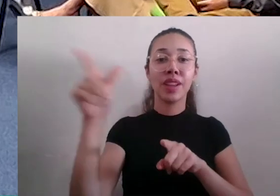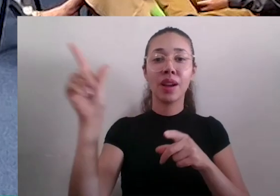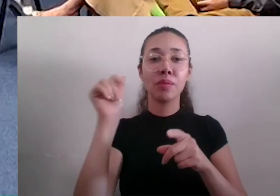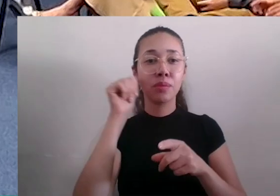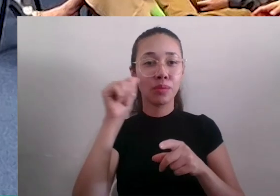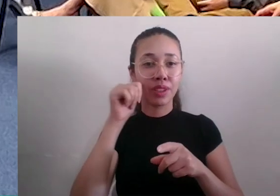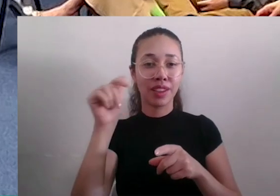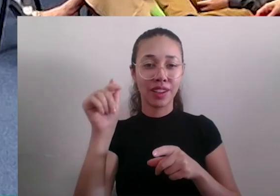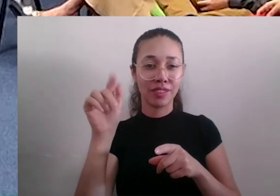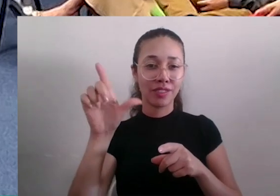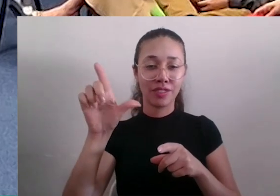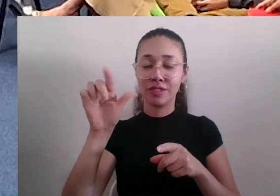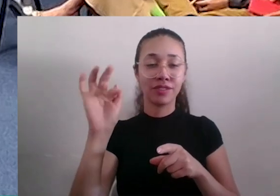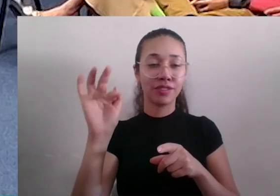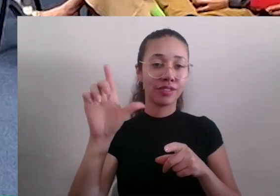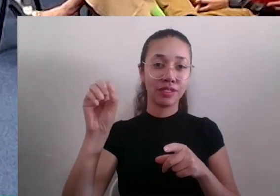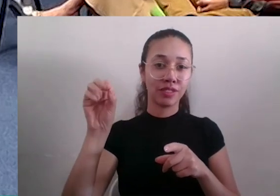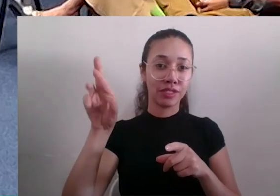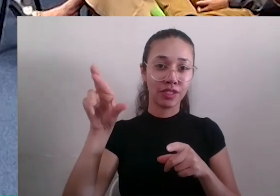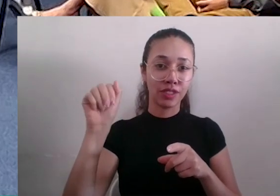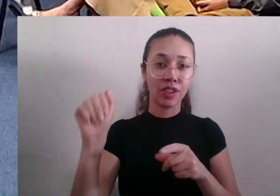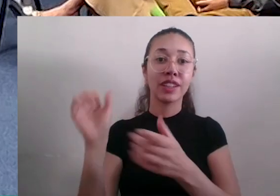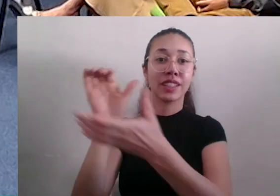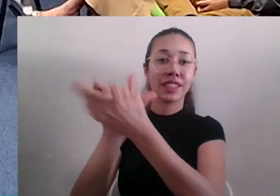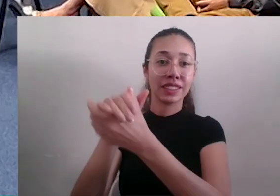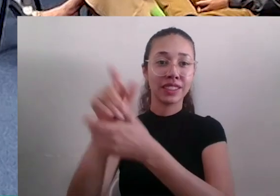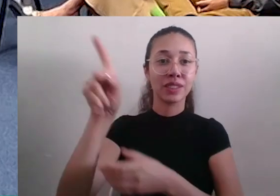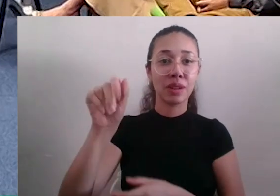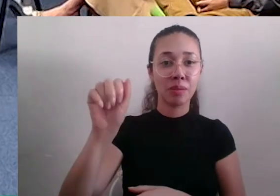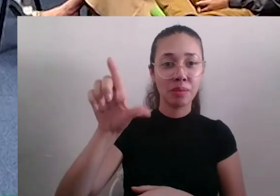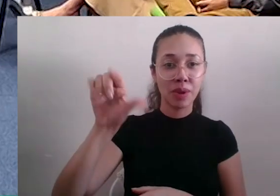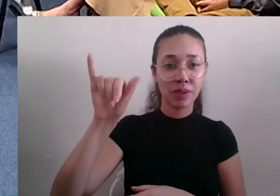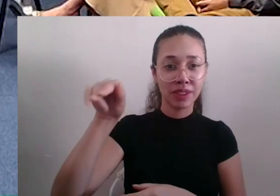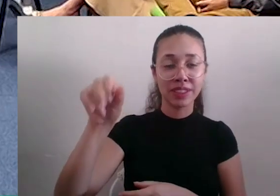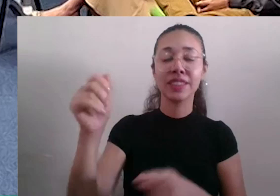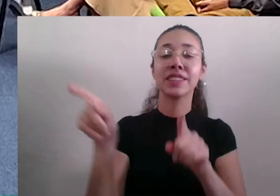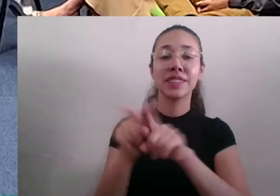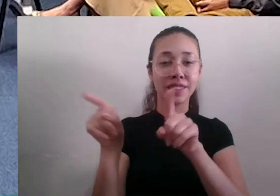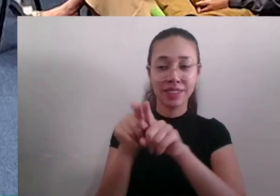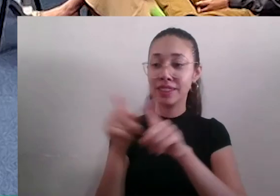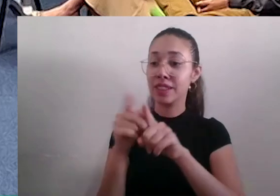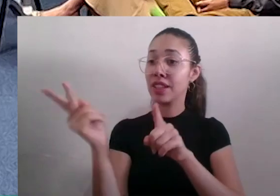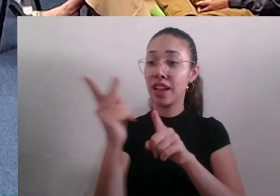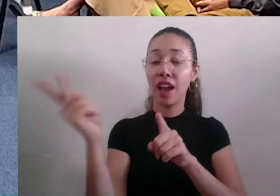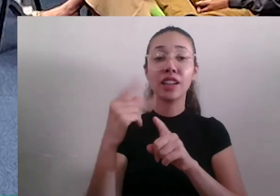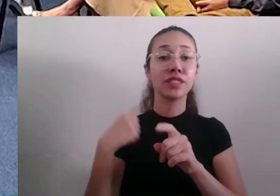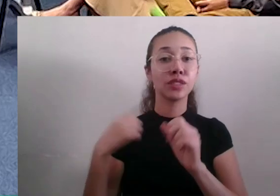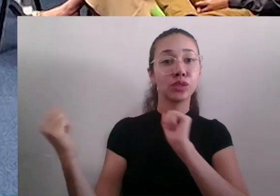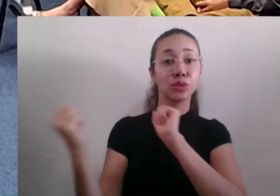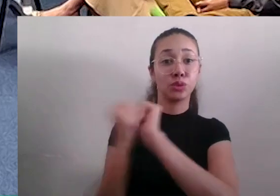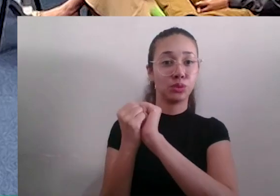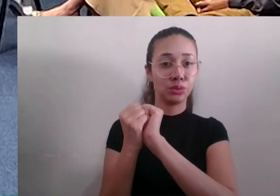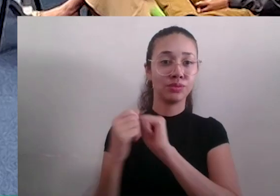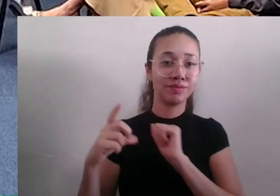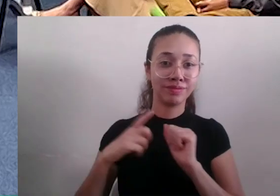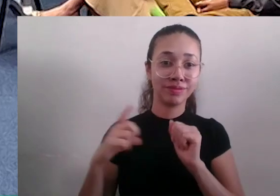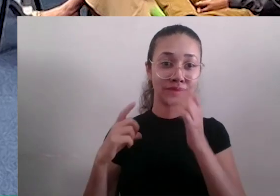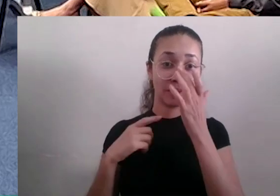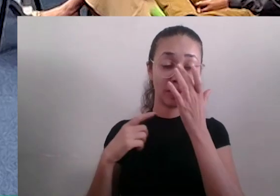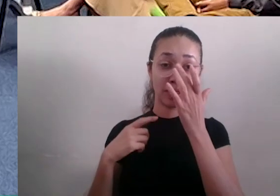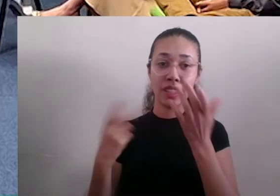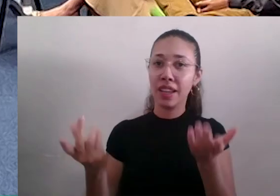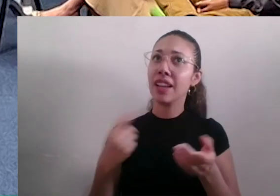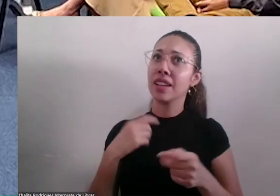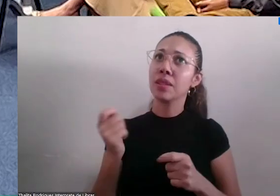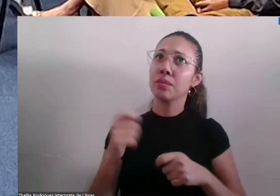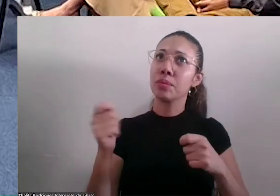sócia na novelo é casada com a Paulinha também adora podcast a gente falou não tá aí vamos Esse é um podcast que a Piauí não vai querer fazer